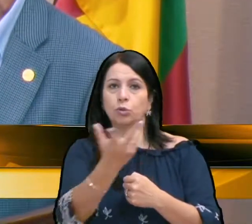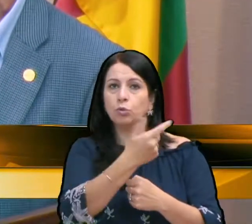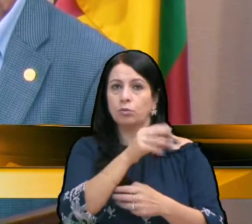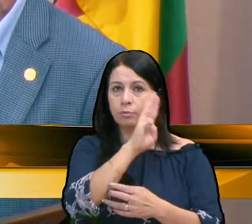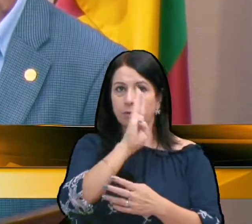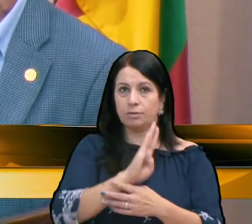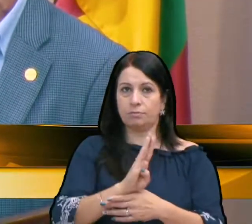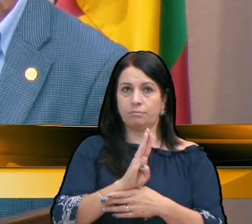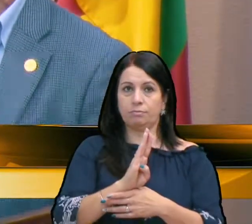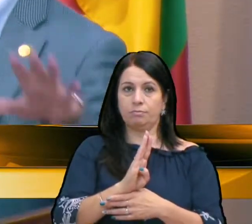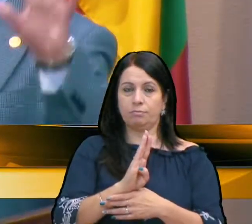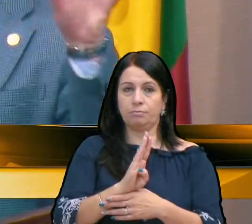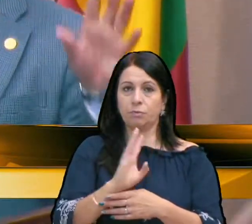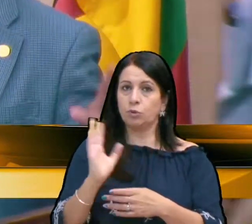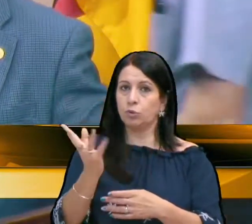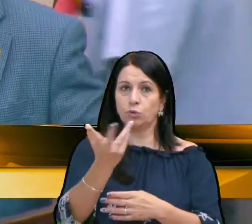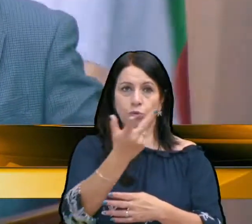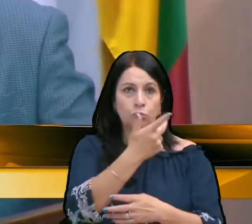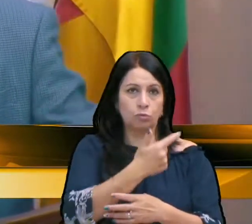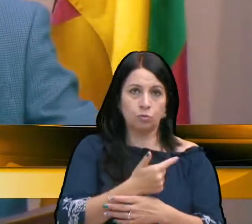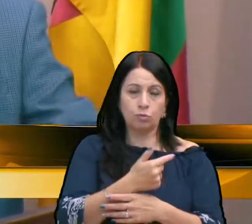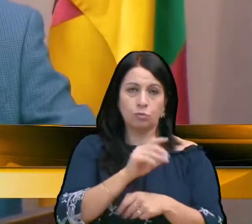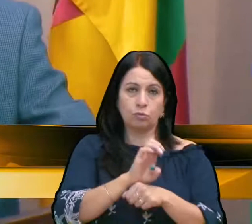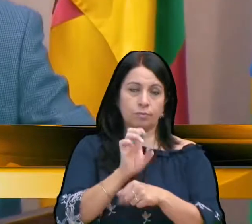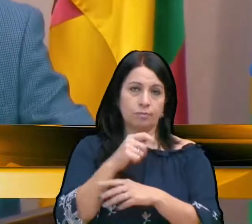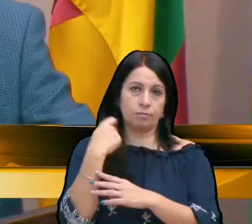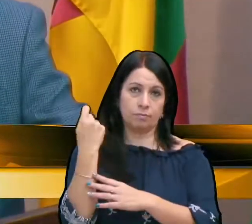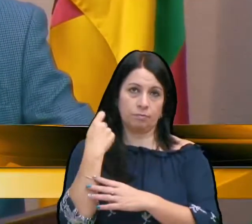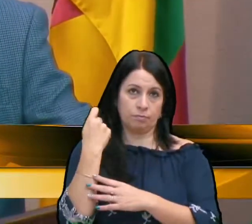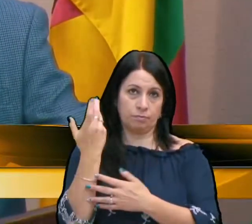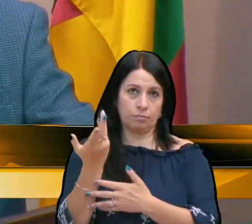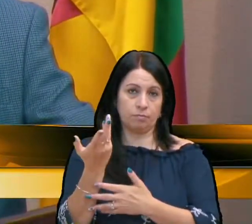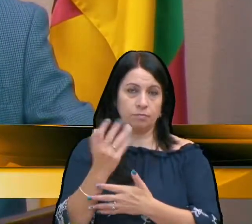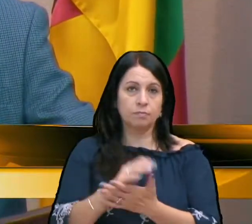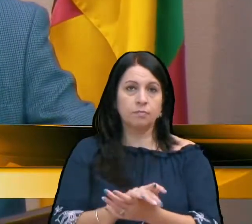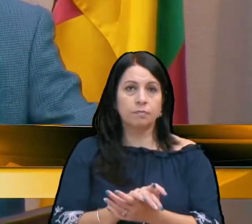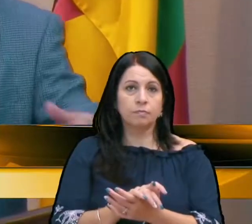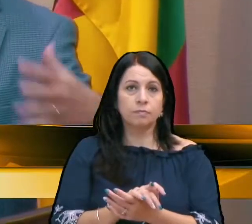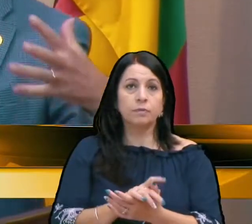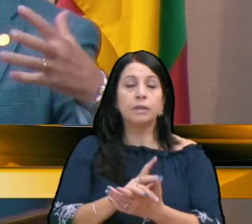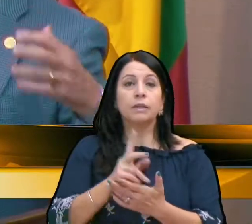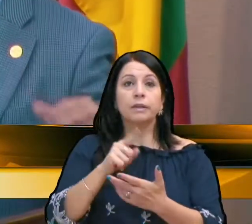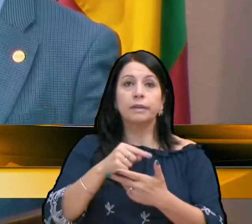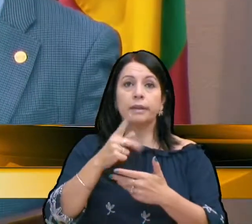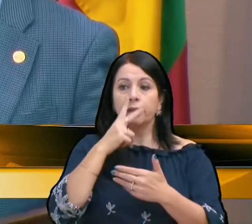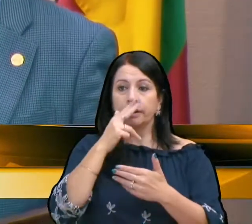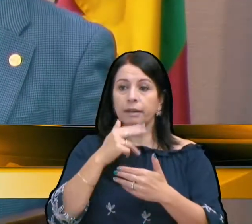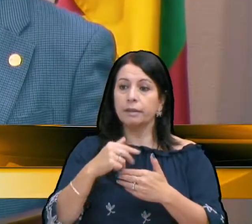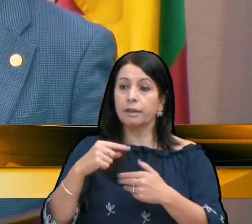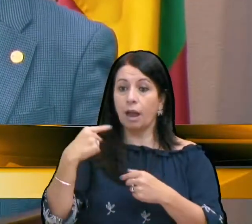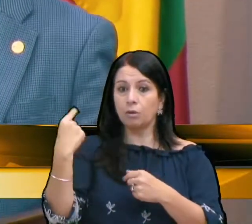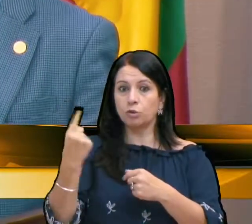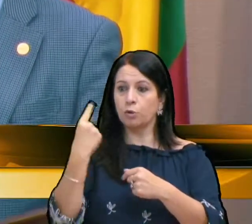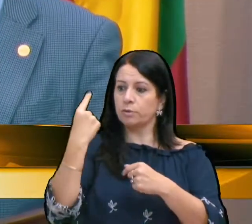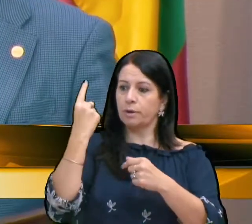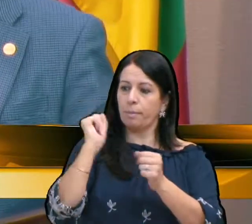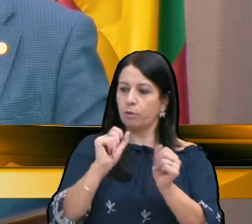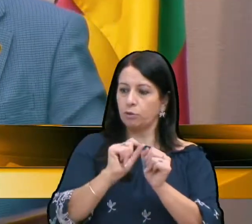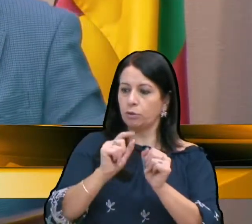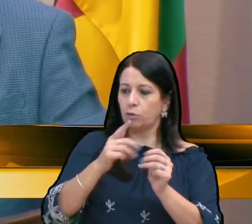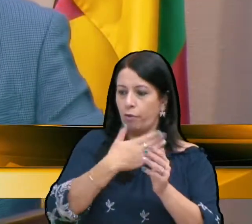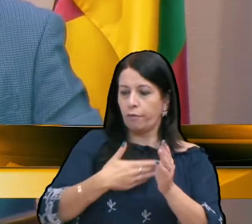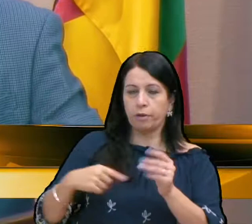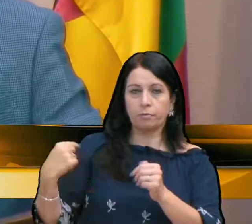Brasil, de todo o Estado do Rio Grande do Sul, e que ela é autossuficiente. Senhoras e senhores,